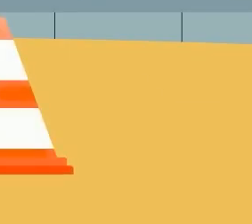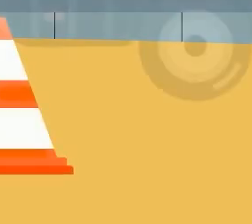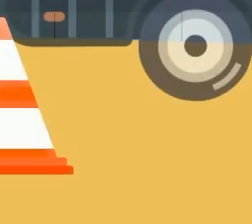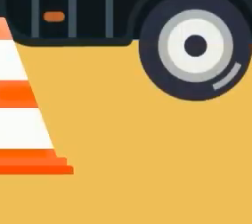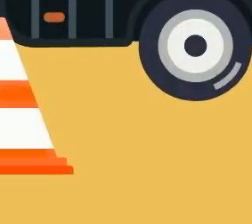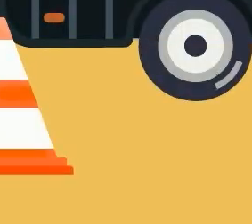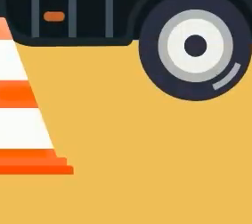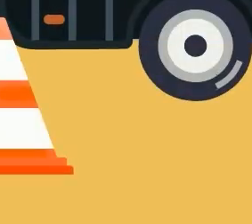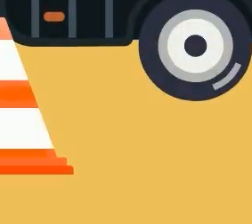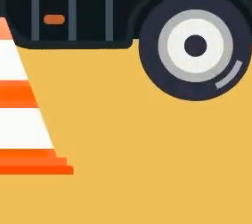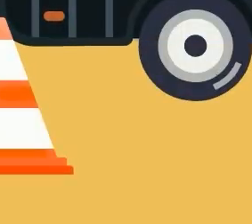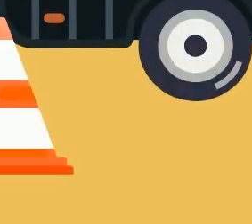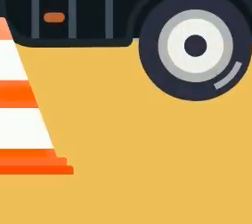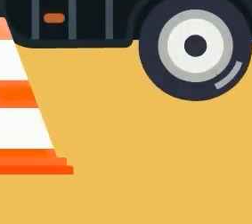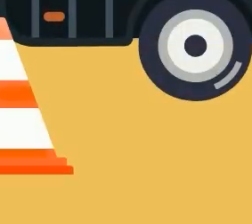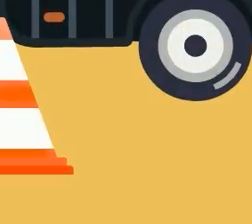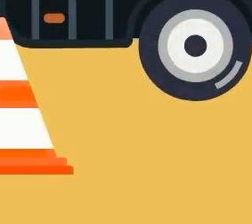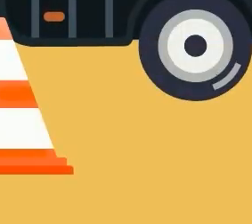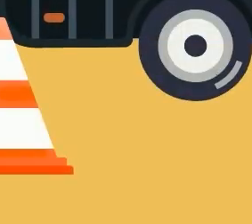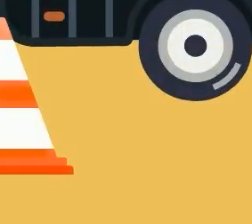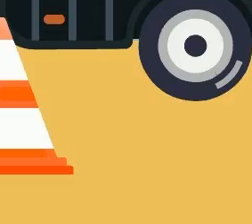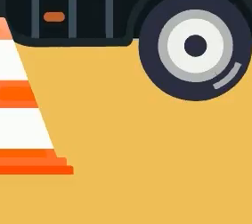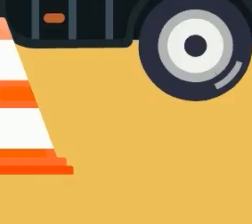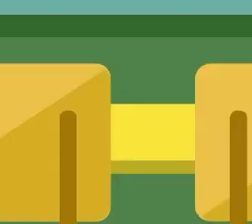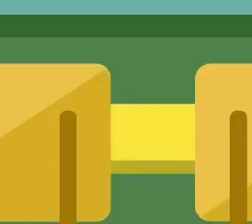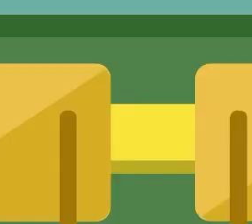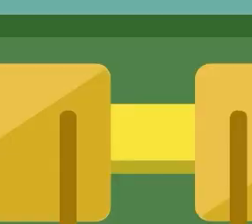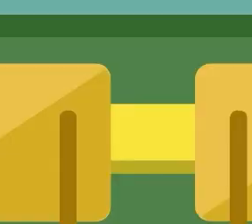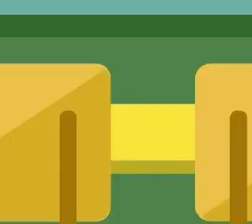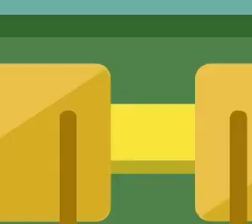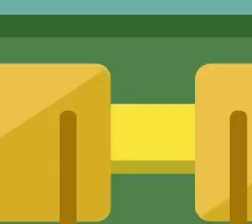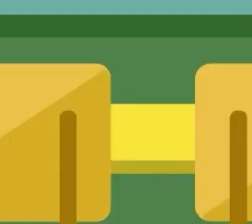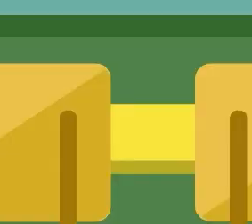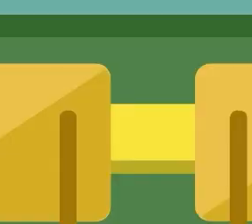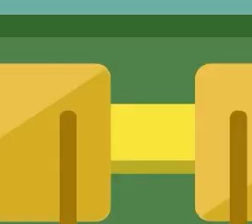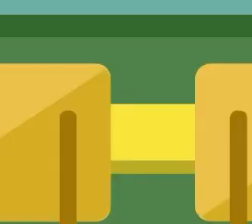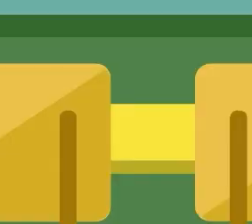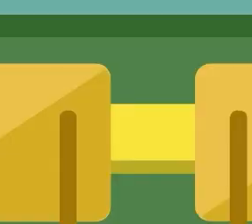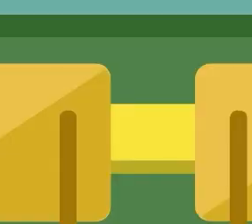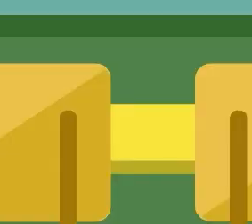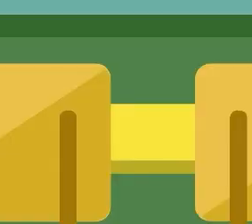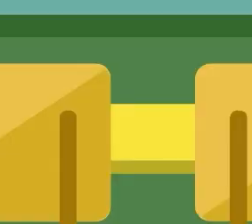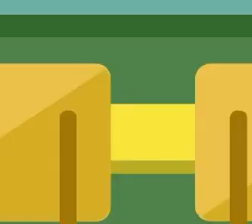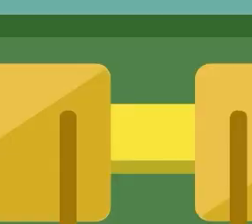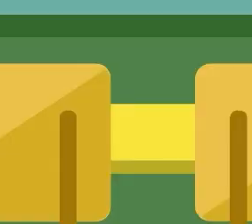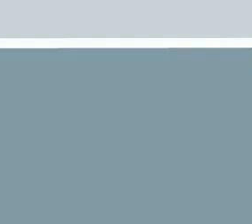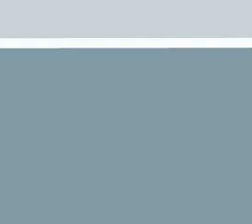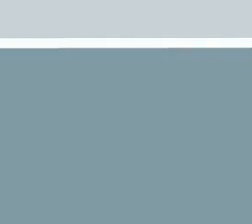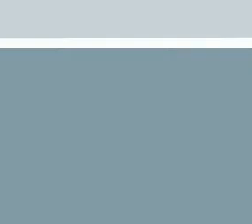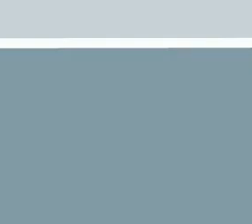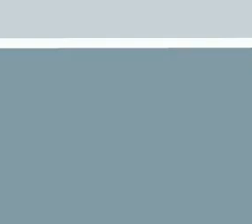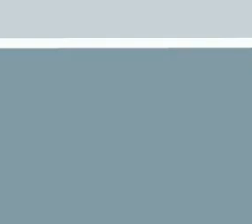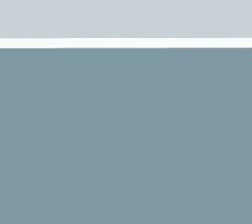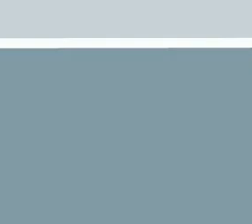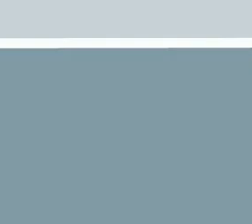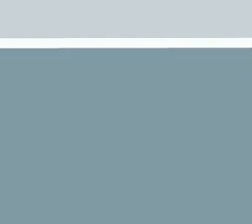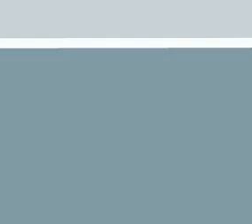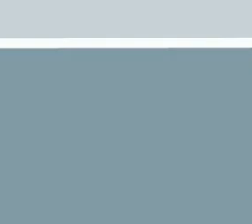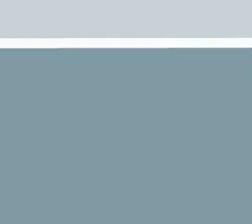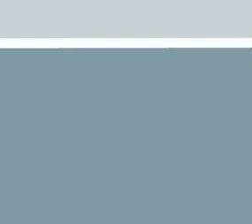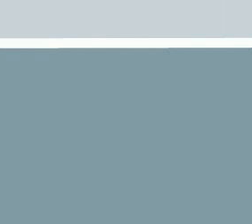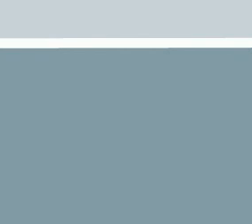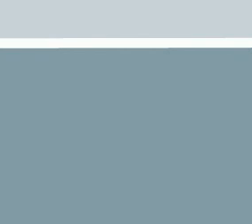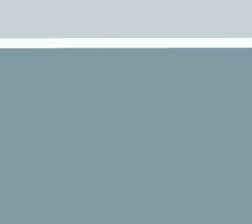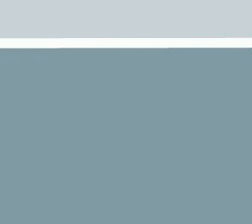momento o ser humano assumir posicionamentos sobre determinados assuntos de acordo com seus valores suas crenças que sua